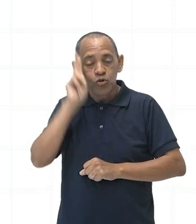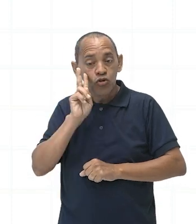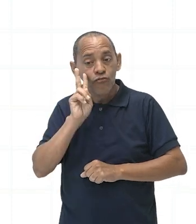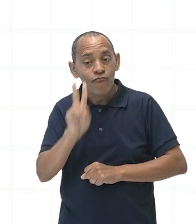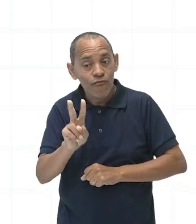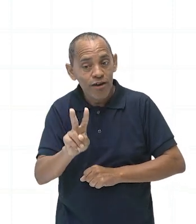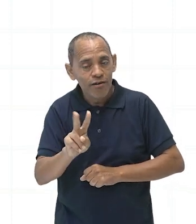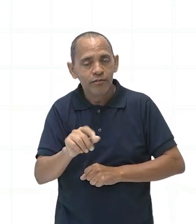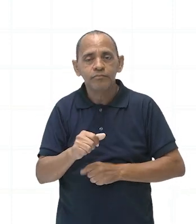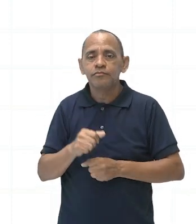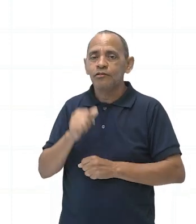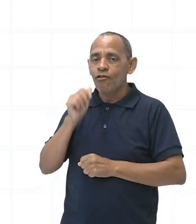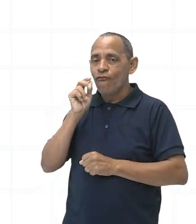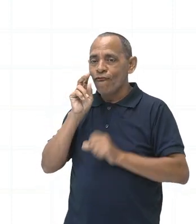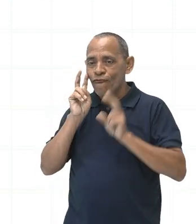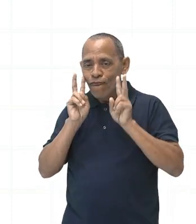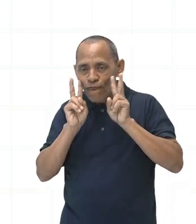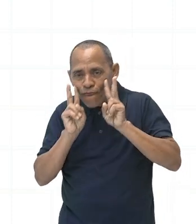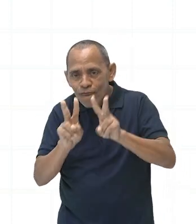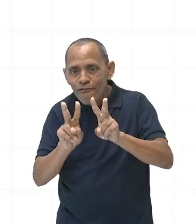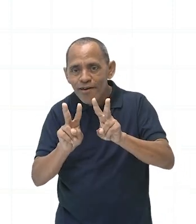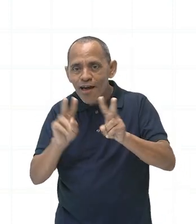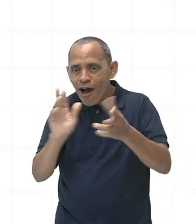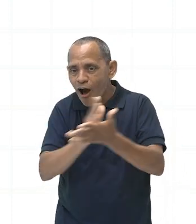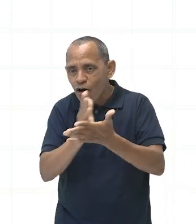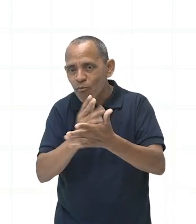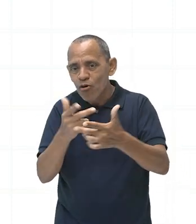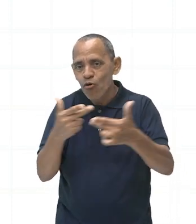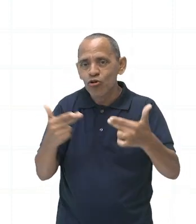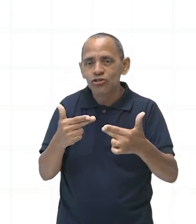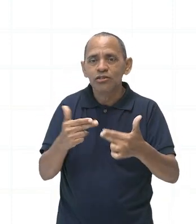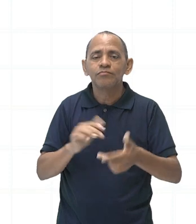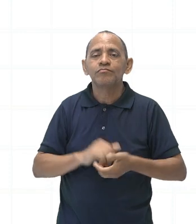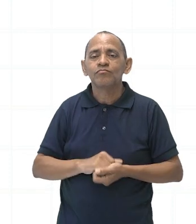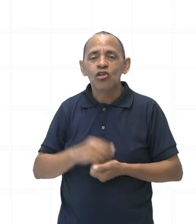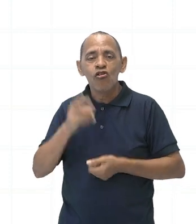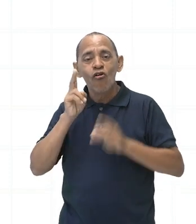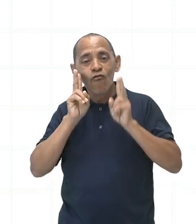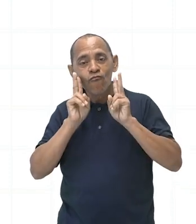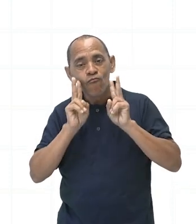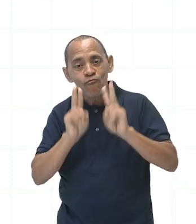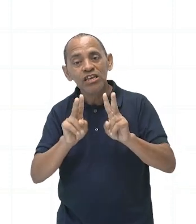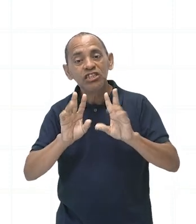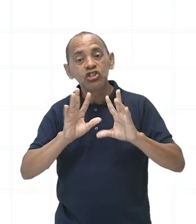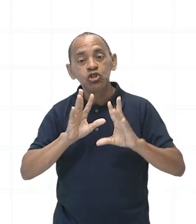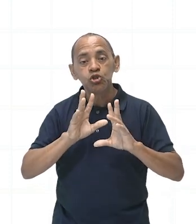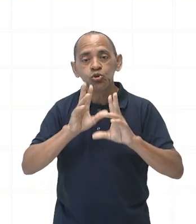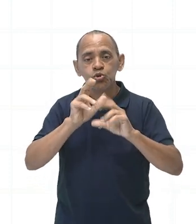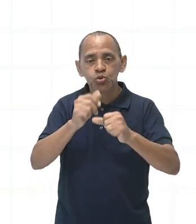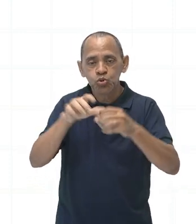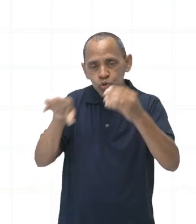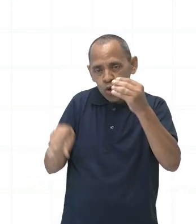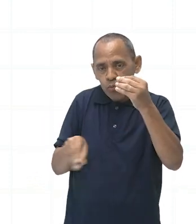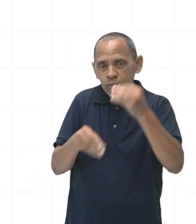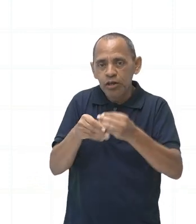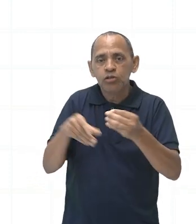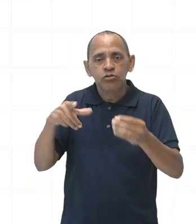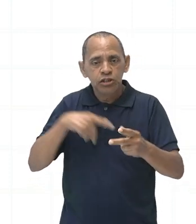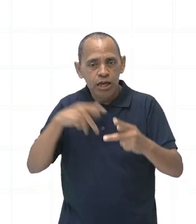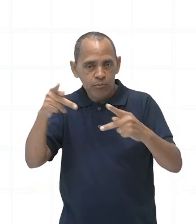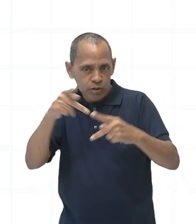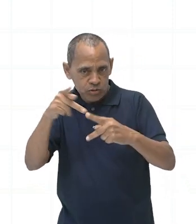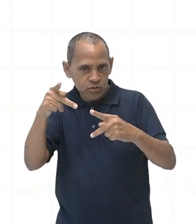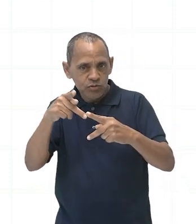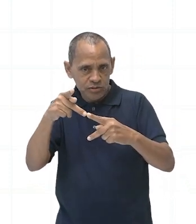Aqui, eu vi tudo. Tudo é o complemento do verbo, tá? Tem preposição aí entre vi